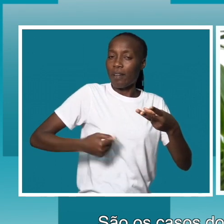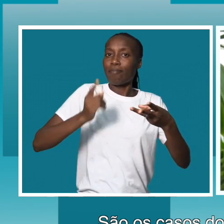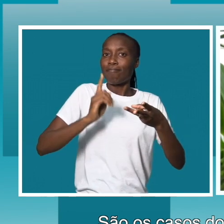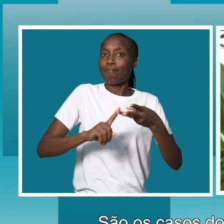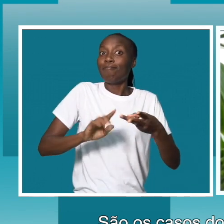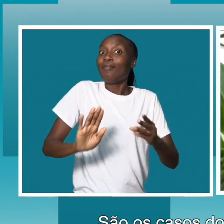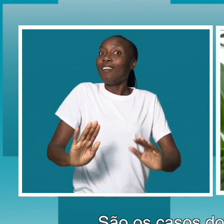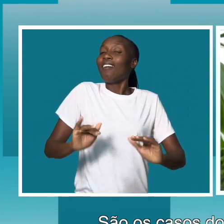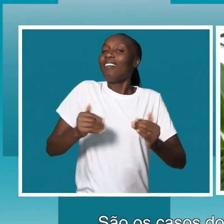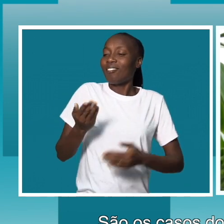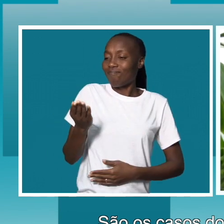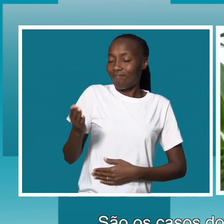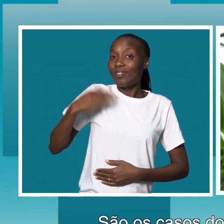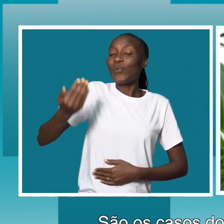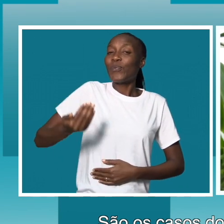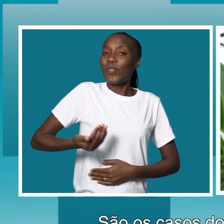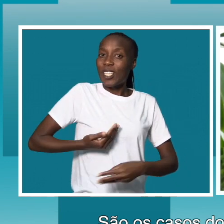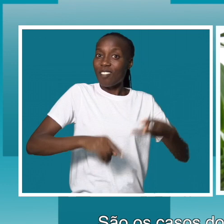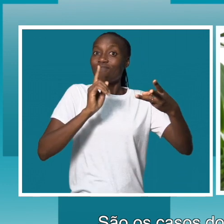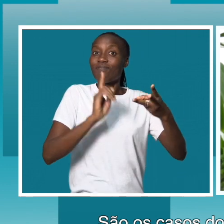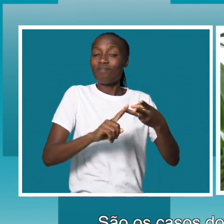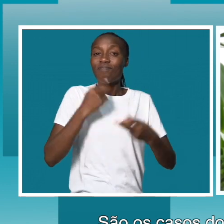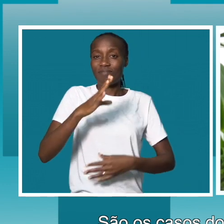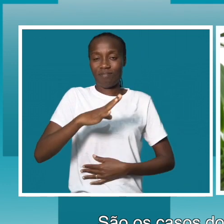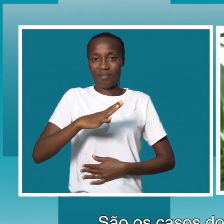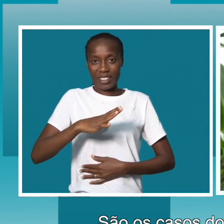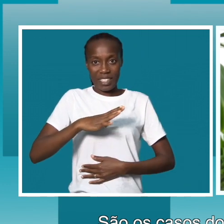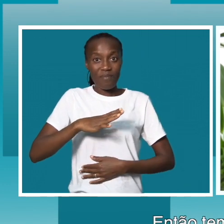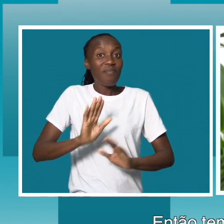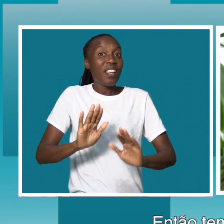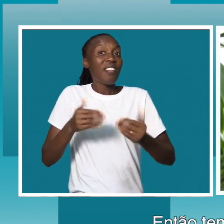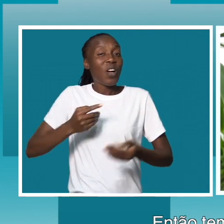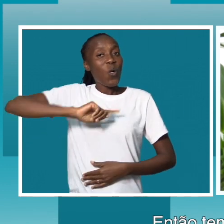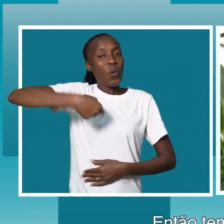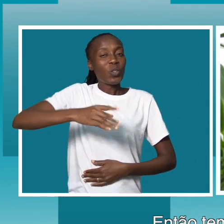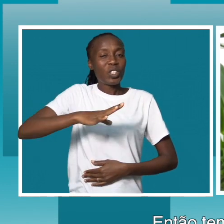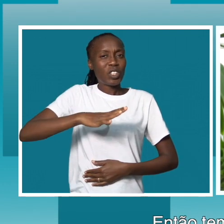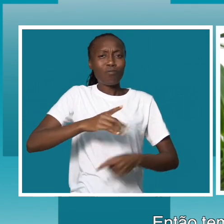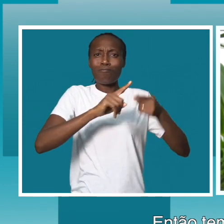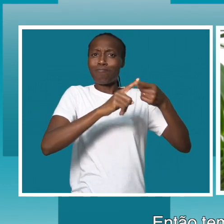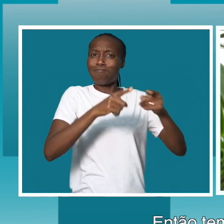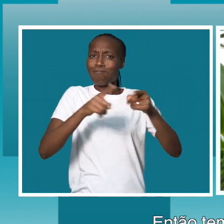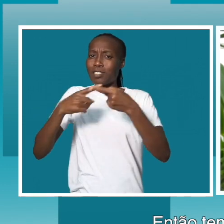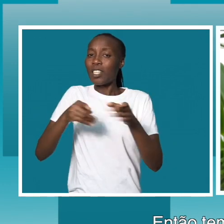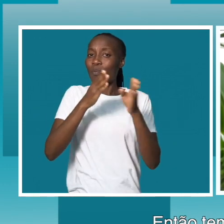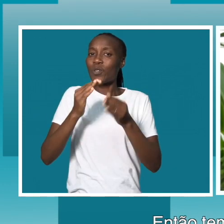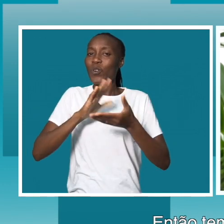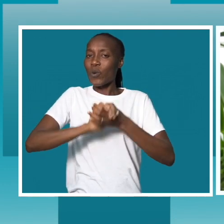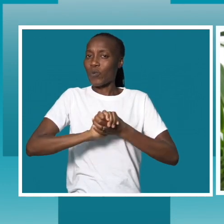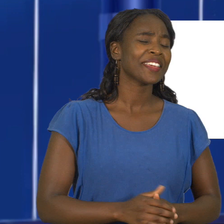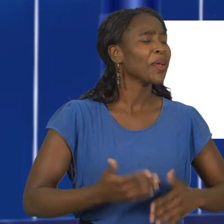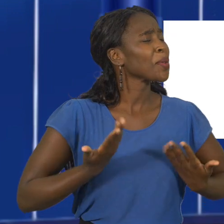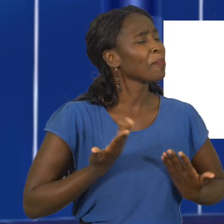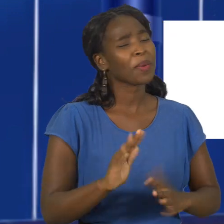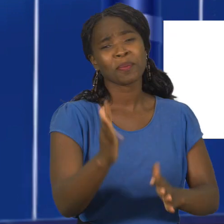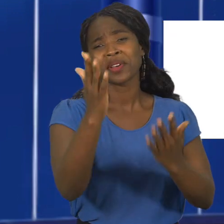Banda Cacana, é o caso da conceituada atriz Isabel Jorge. Então, nós temos aqui um leque de artistas que estão a abraçar a